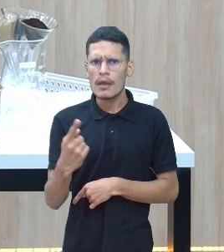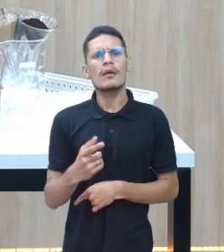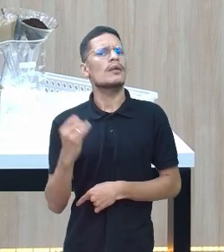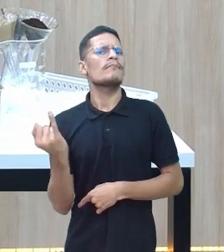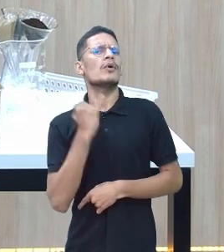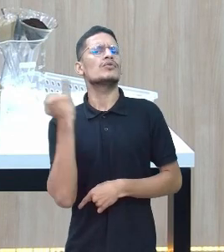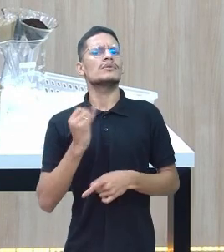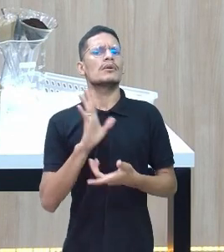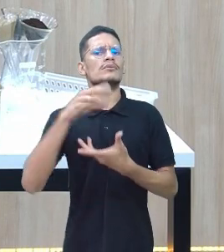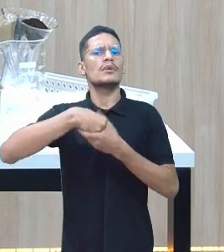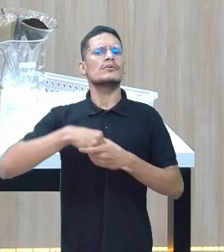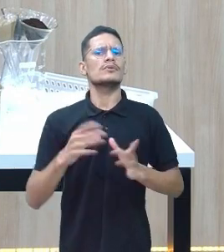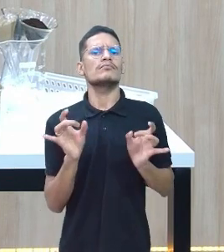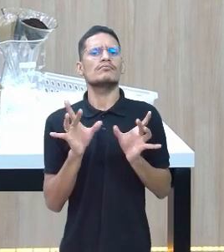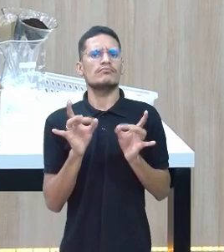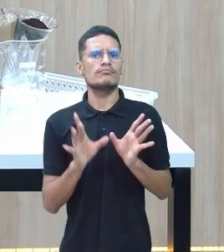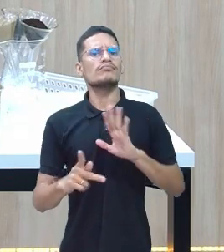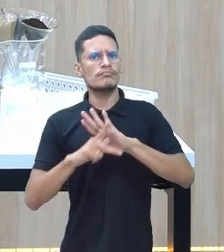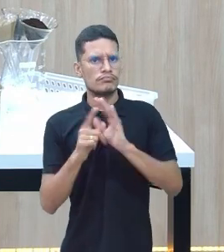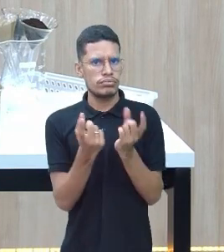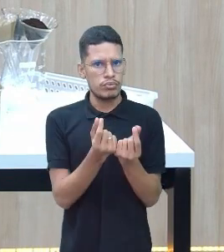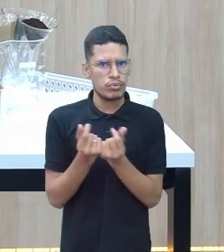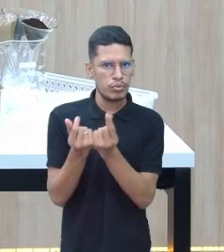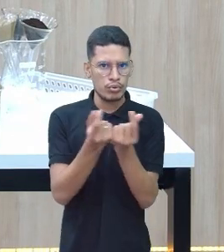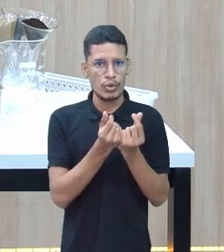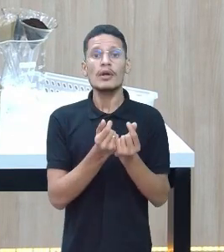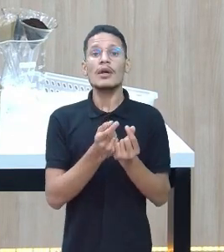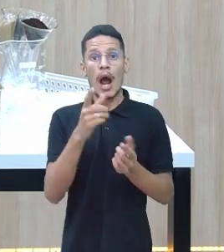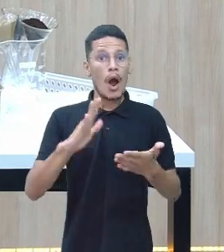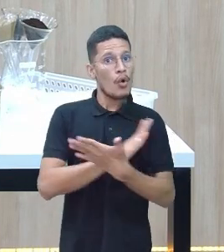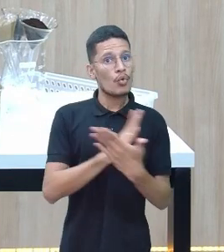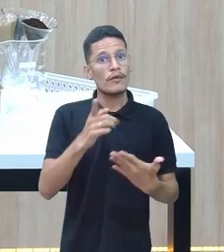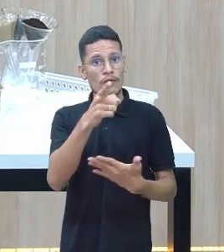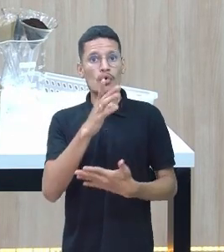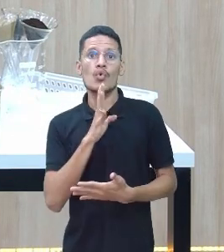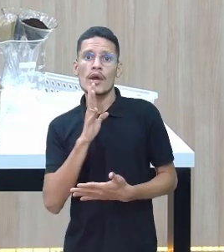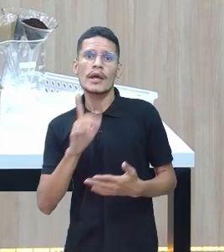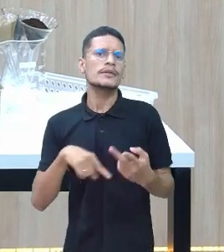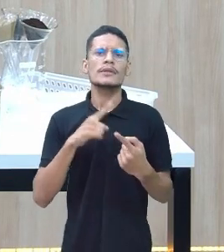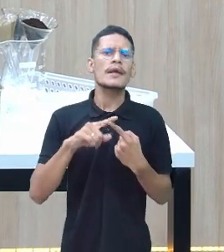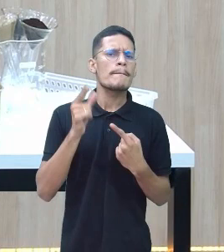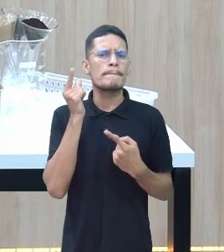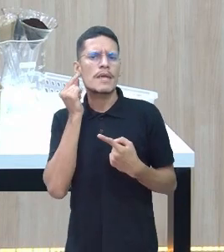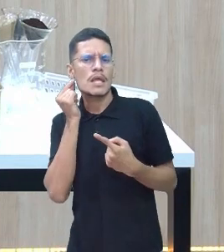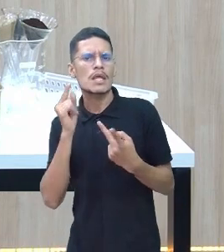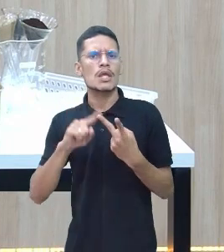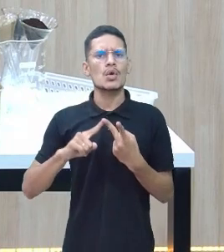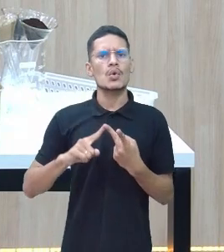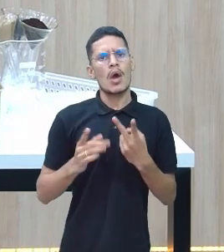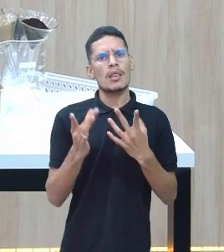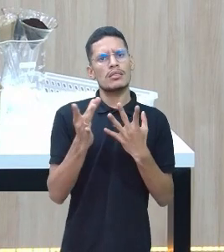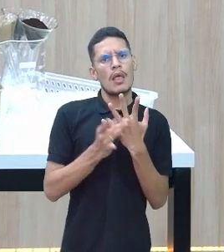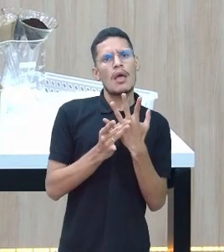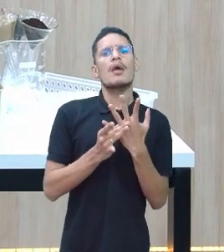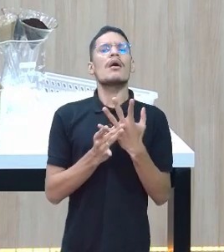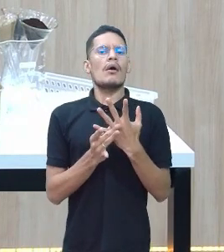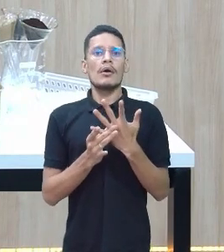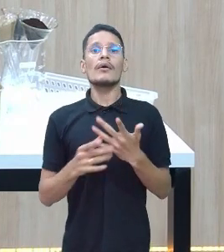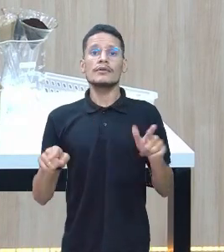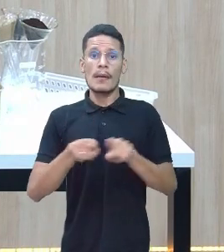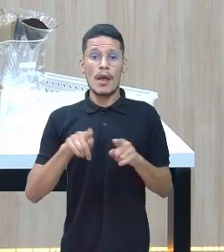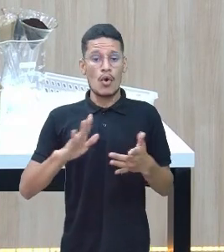dele na nossa economia. Alguns desses vocês até conhecem, com brincos, com anéis, né? Com